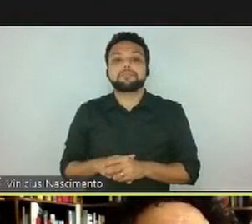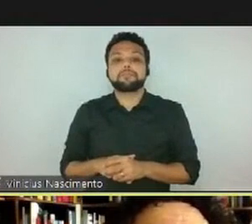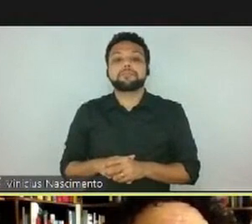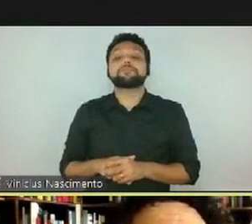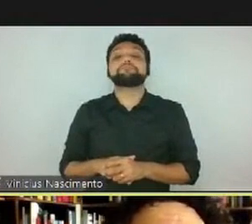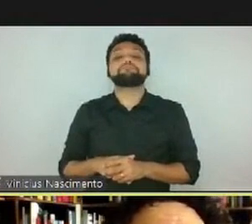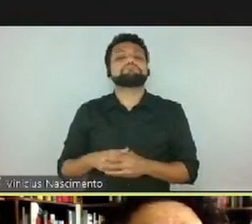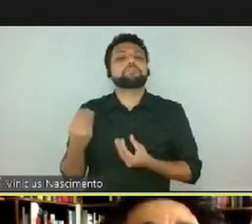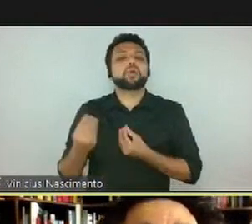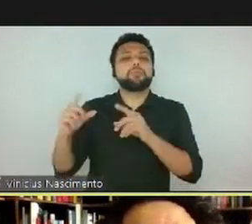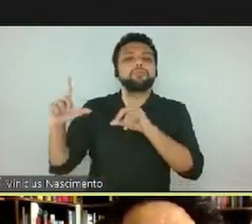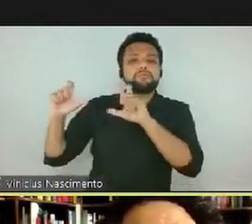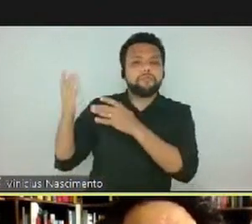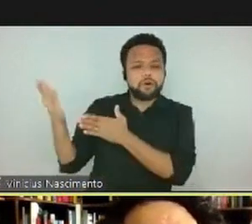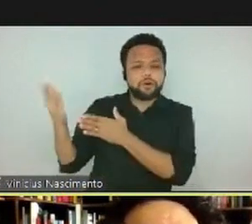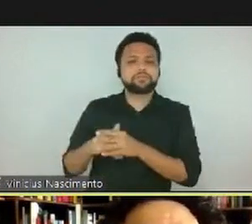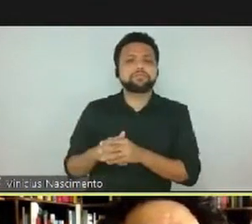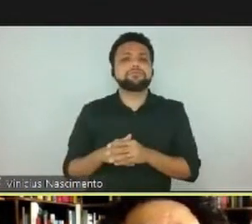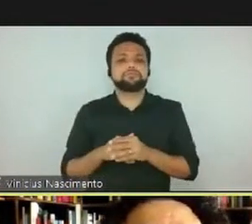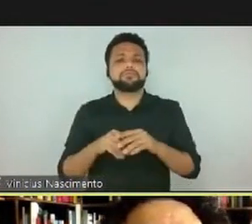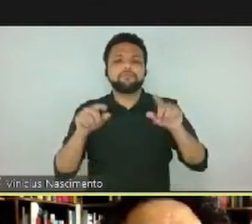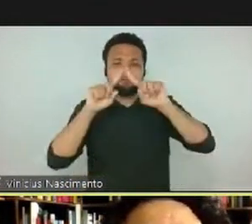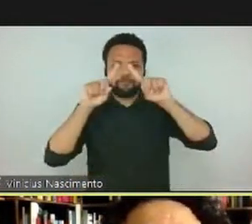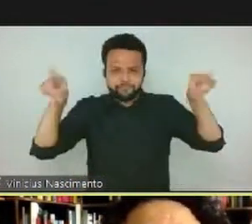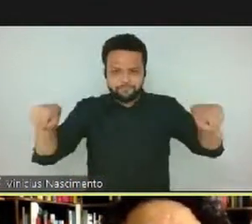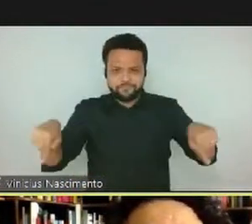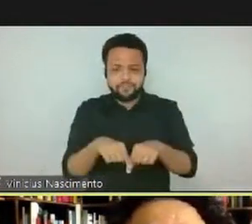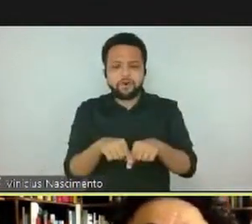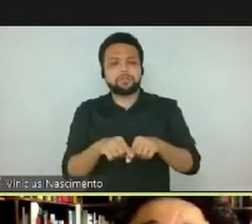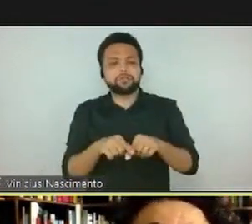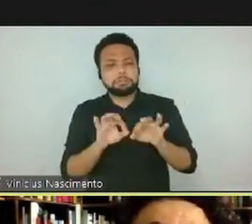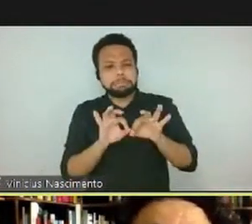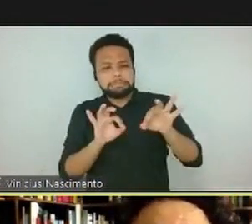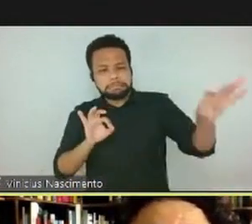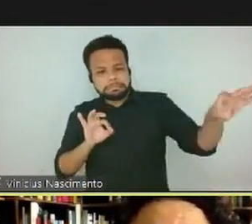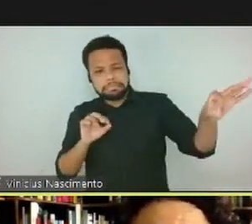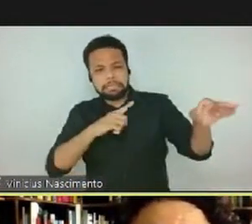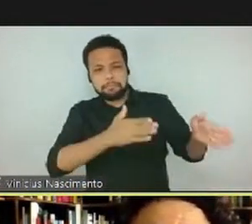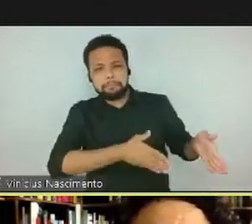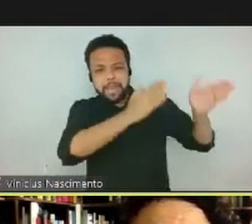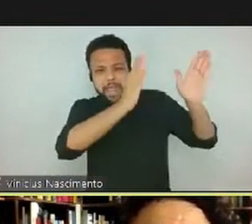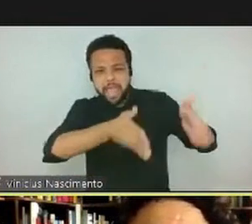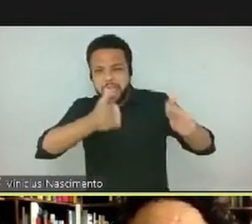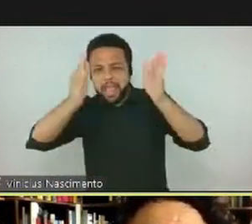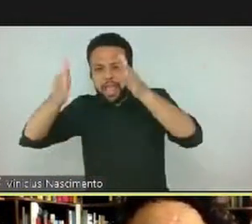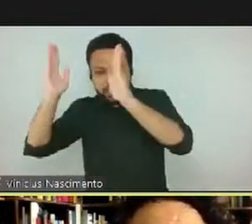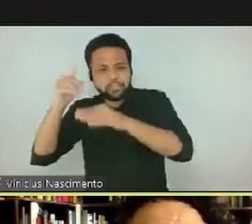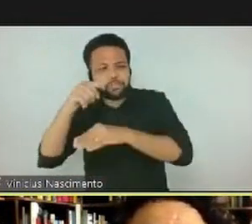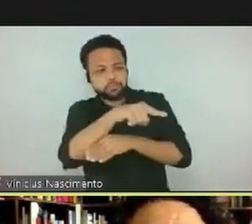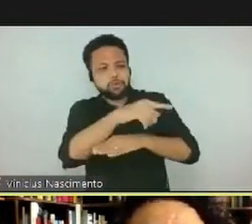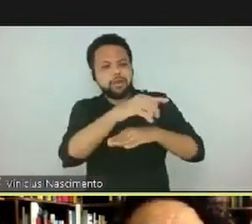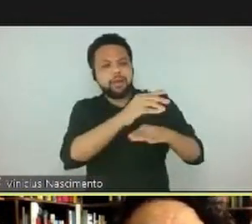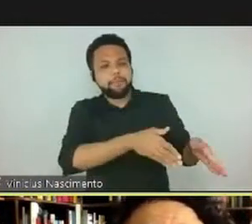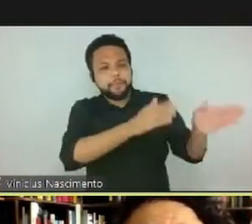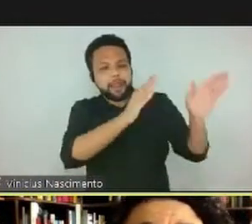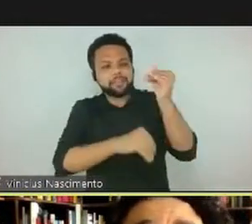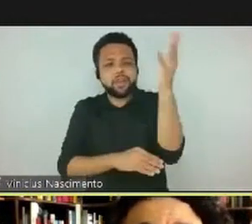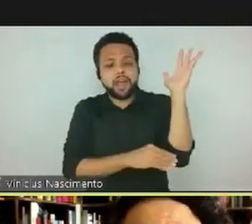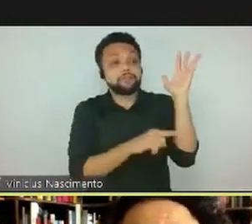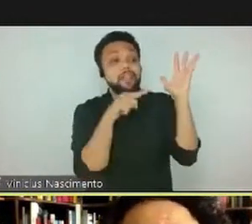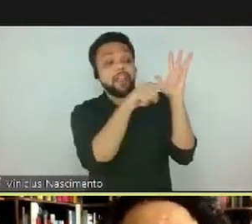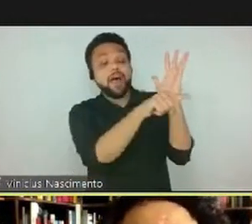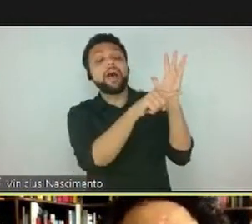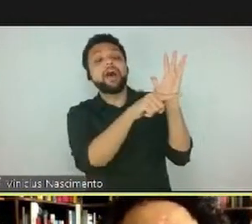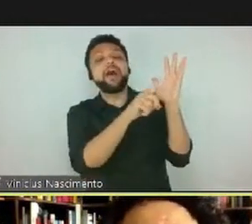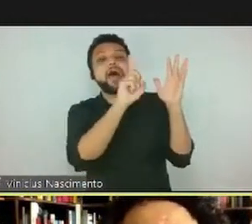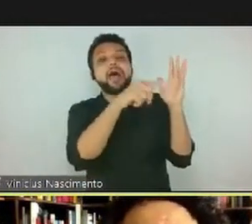prédios, umas árvores, é a avenida onde fica um dos portões da USP. Então, é um bairro que é